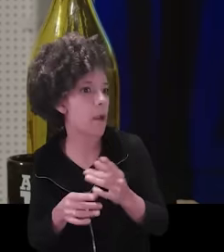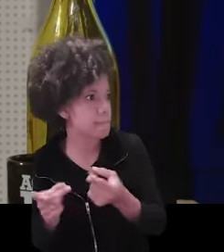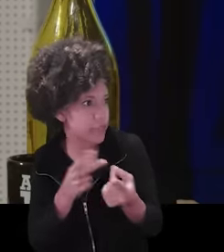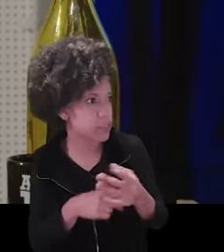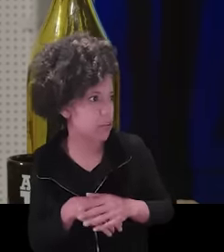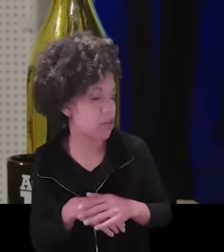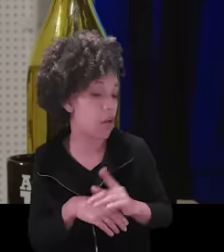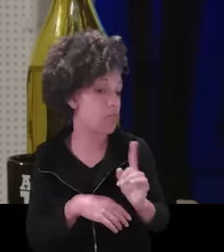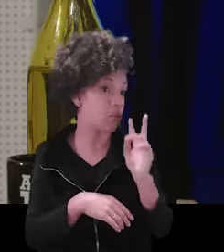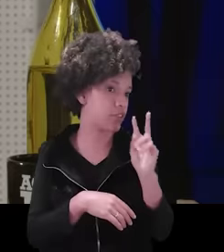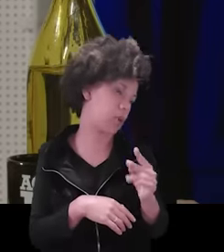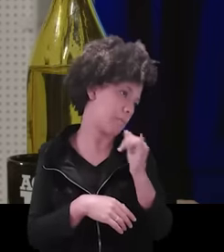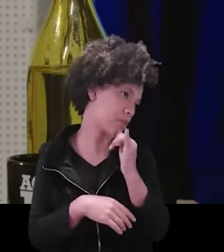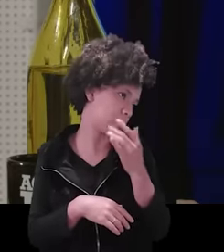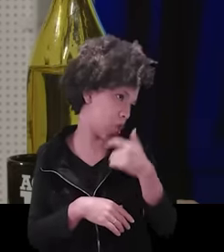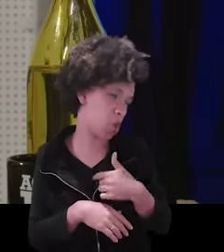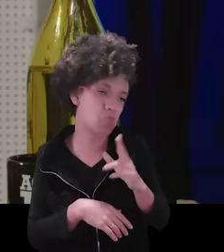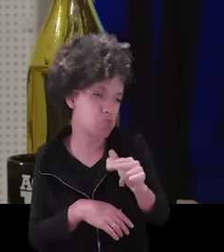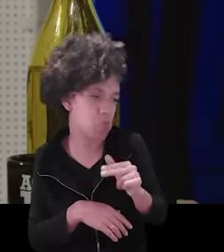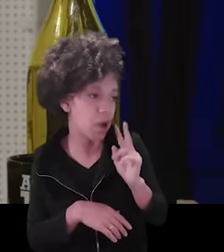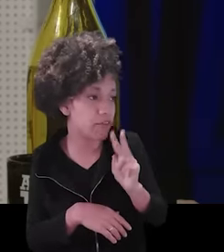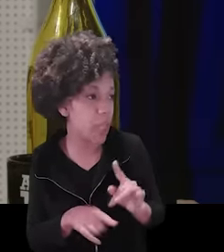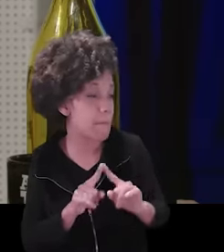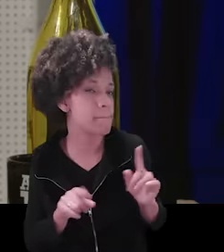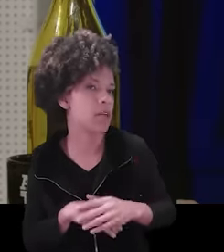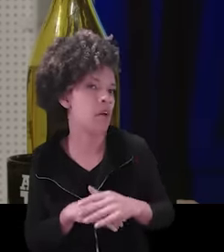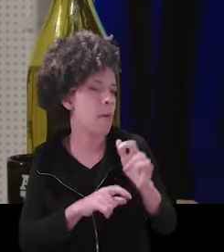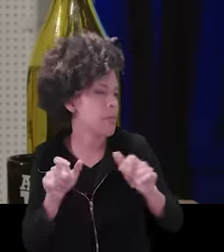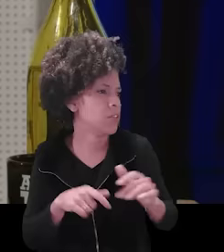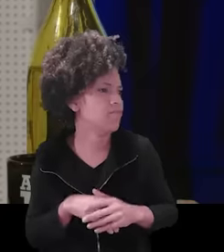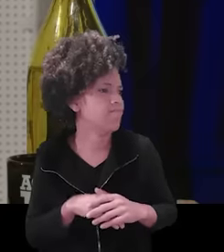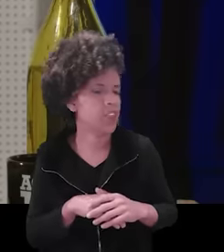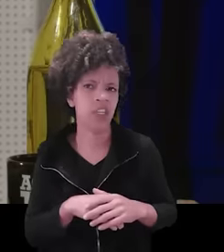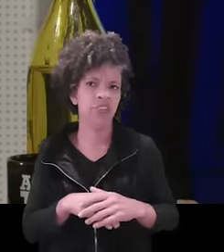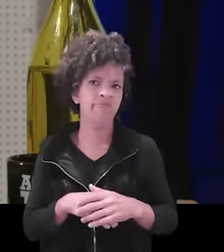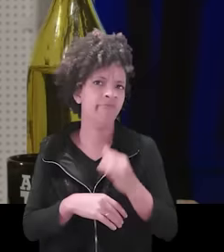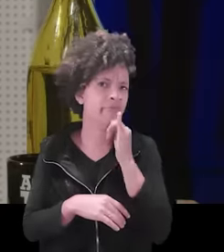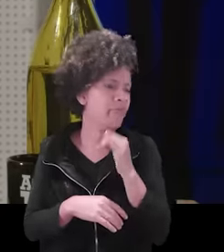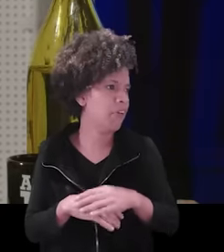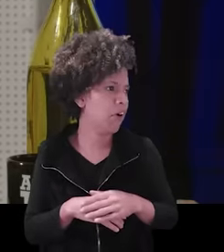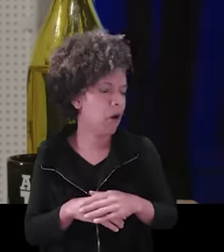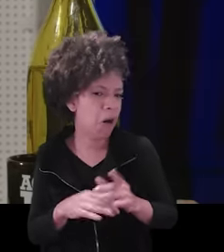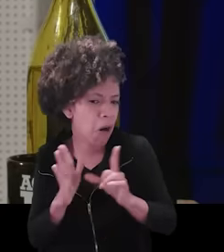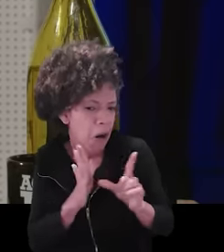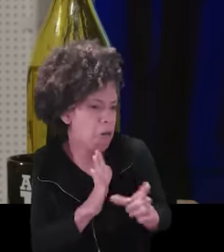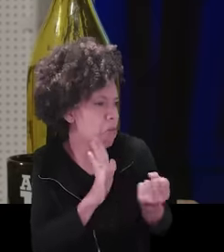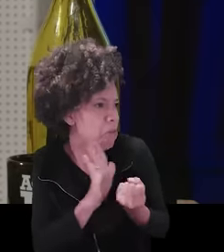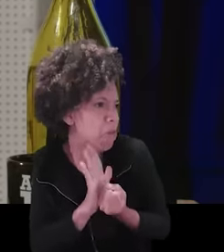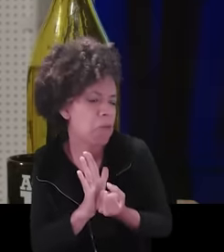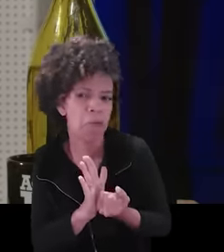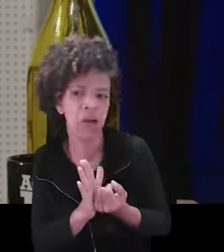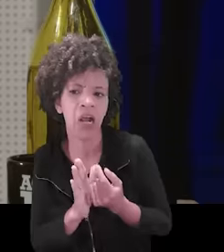mas assim coisa usada não que a gente vê assim eu pelo menos nunca vi mas assim de ter seu celular em que vai inícios de